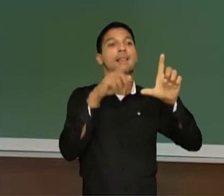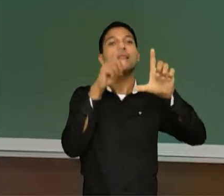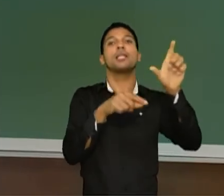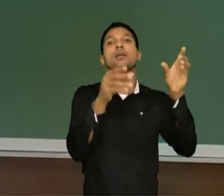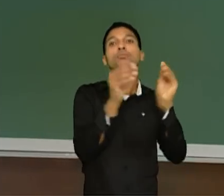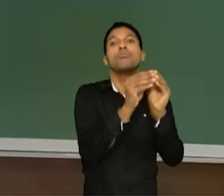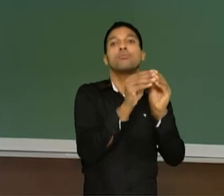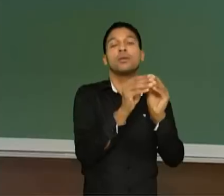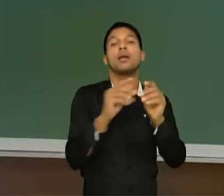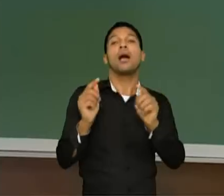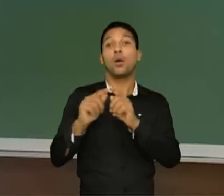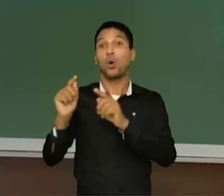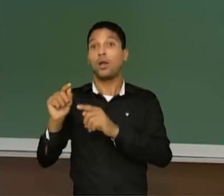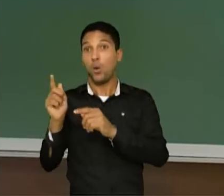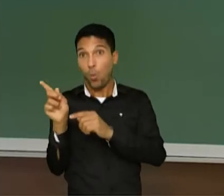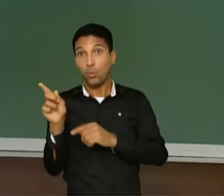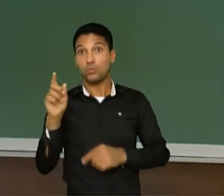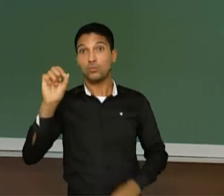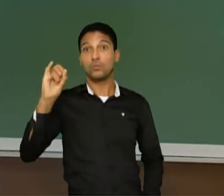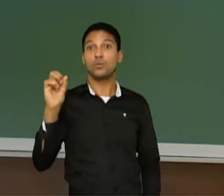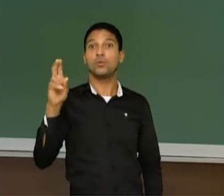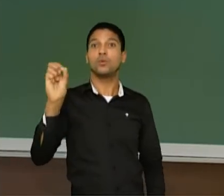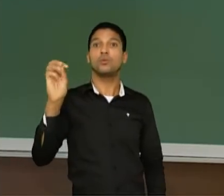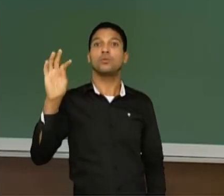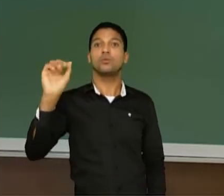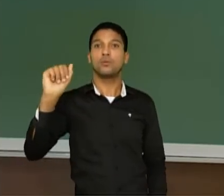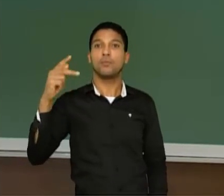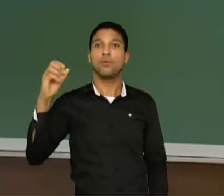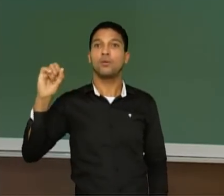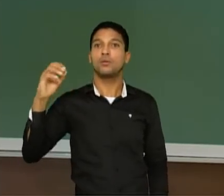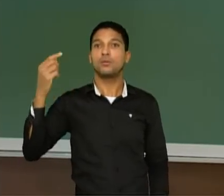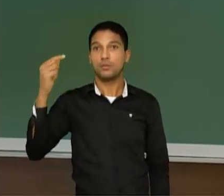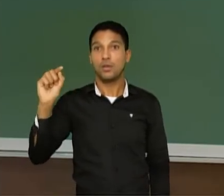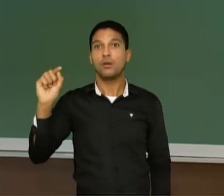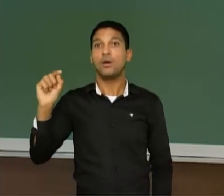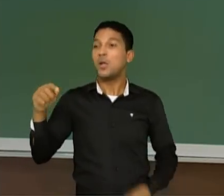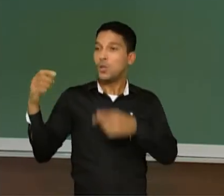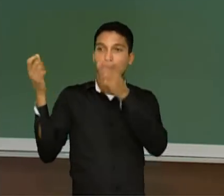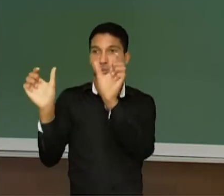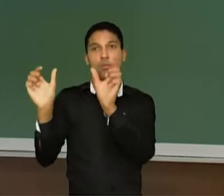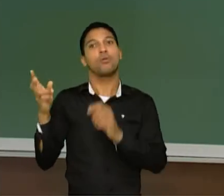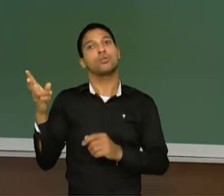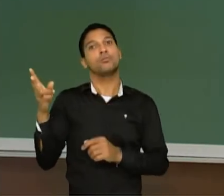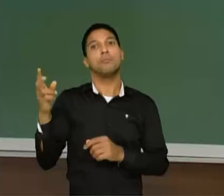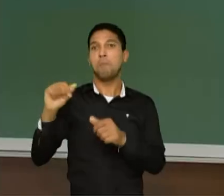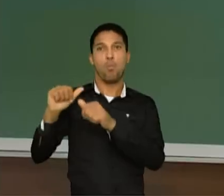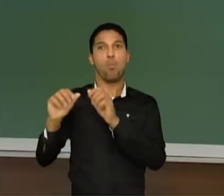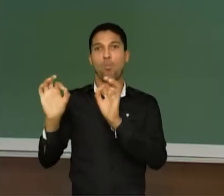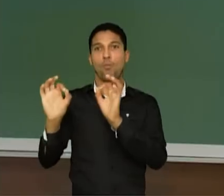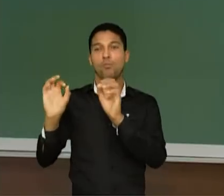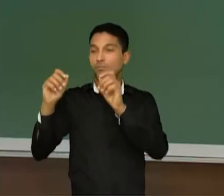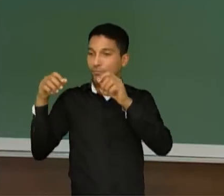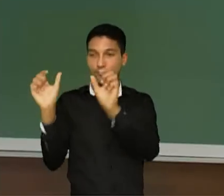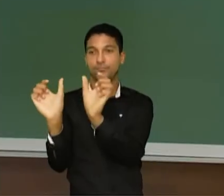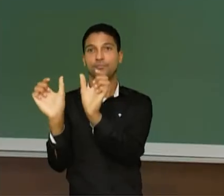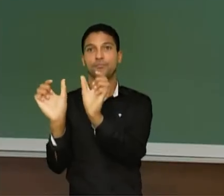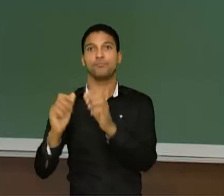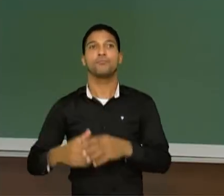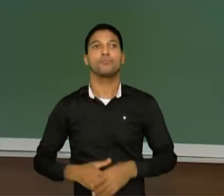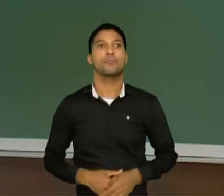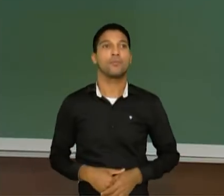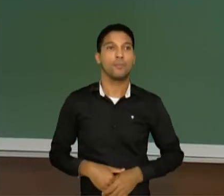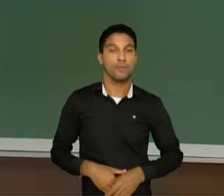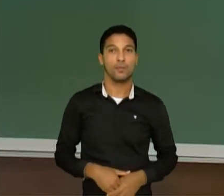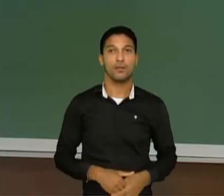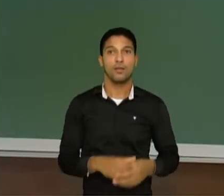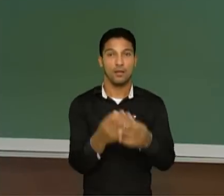nova palavra, né, na composição de duas ou mais palavras, ok? Agora vamos voltar para o nosso contexto da aula